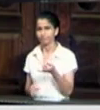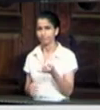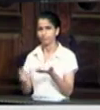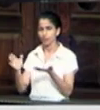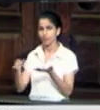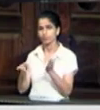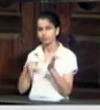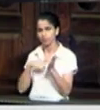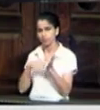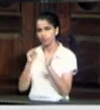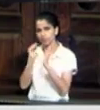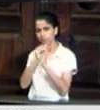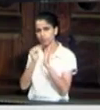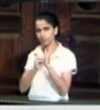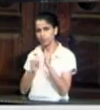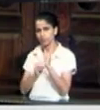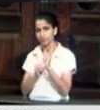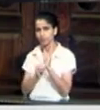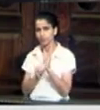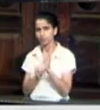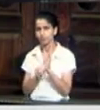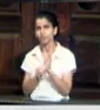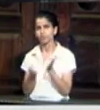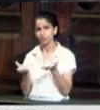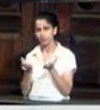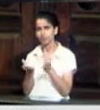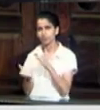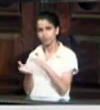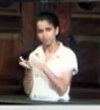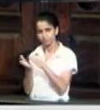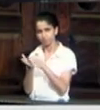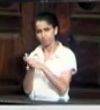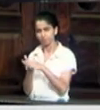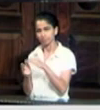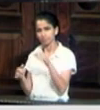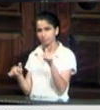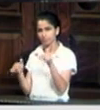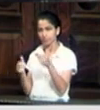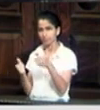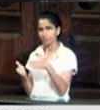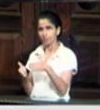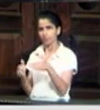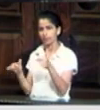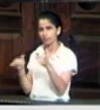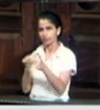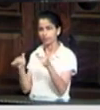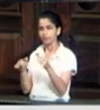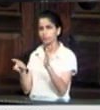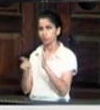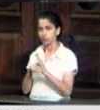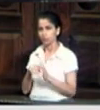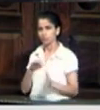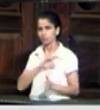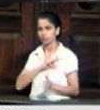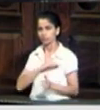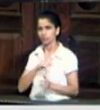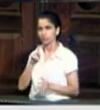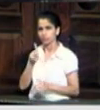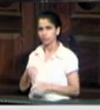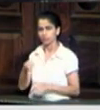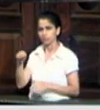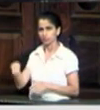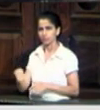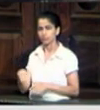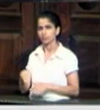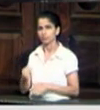Polícia Militar, e eu quero aqui elogiar o trabalho feito pela Polícia Militar na pessoa do